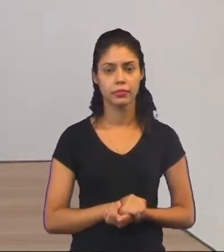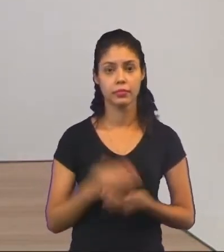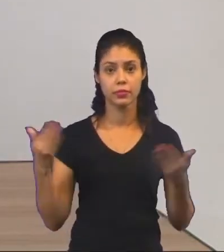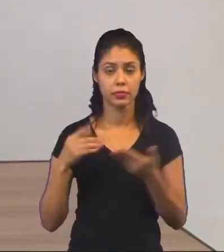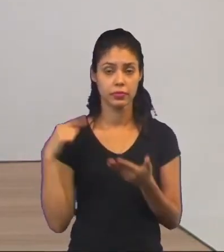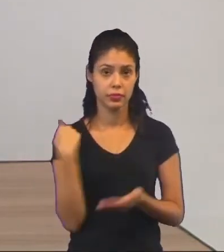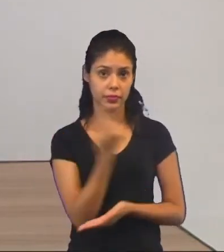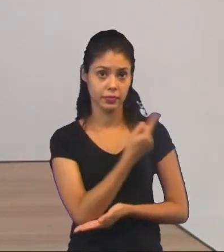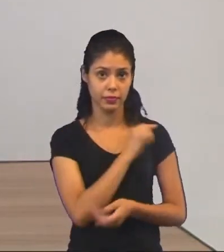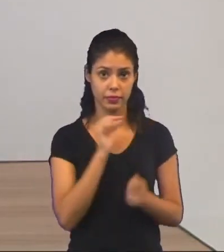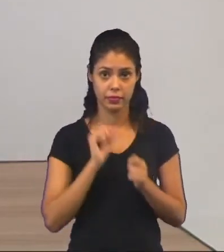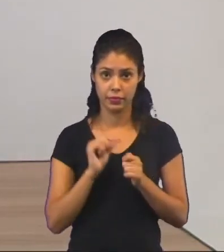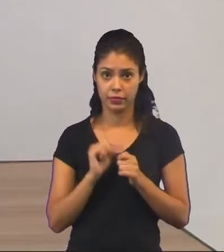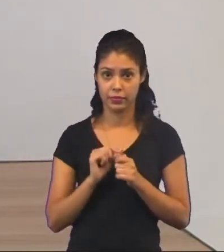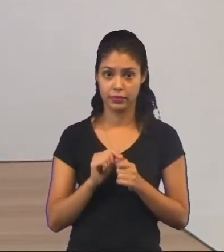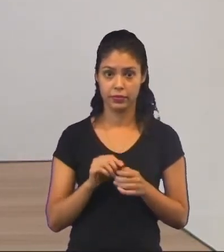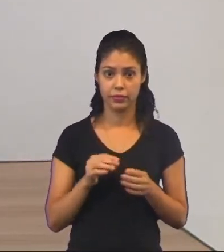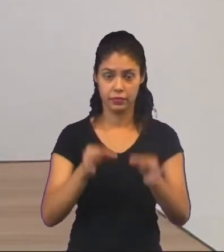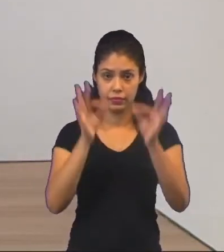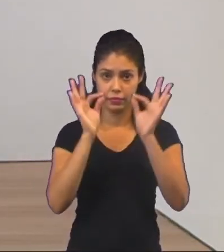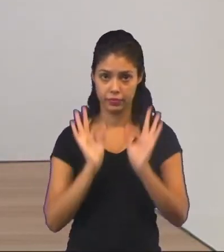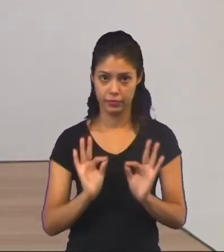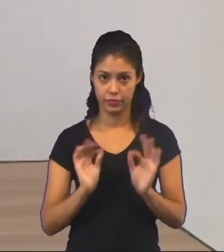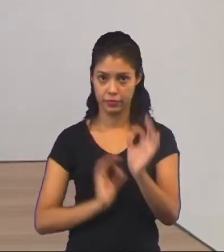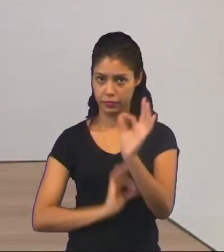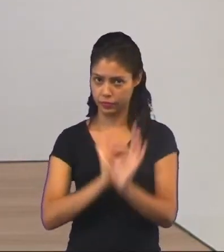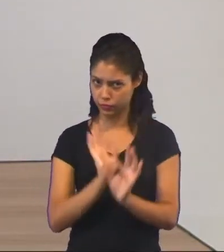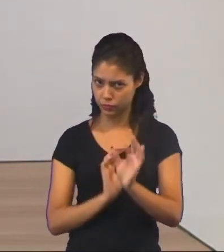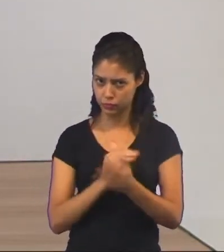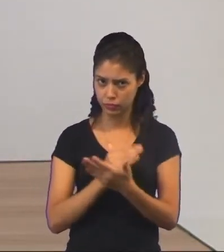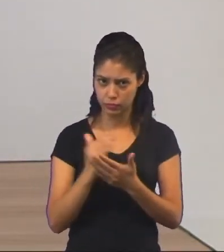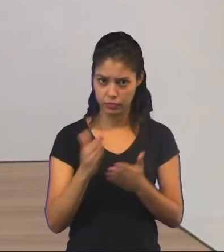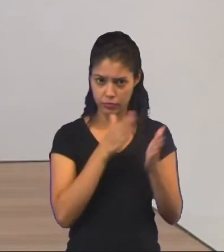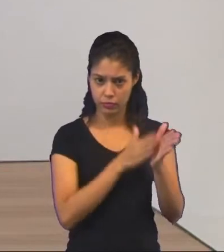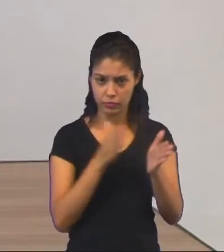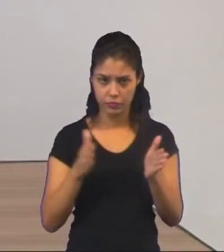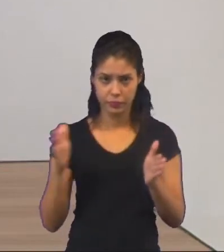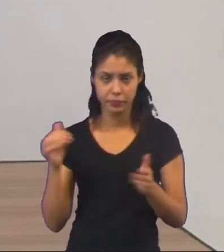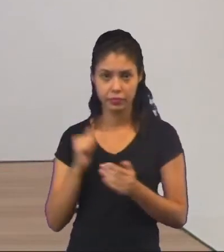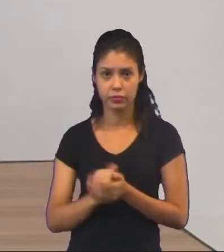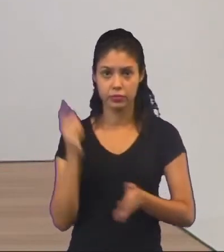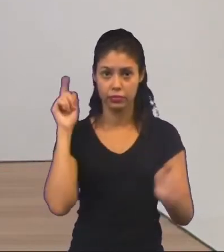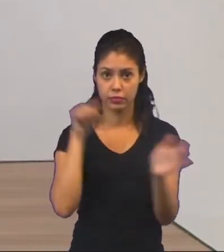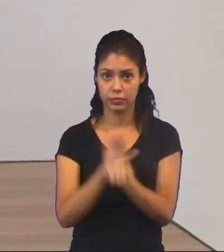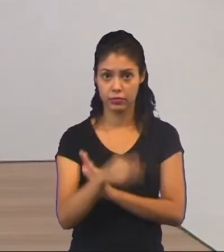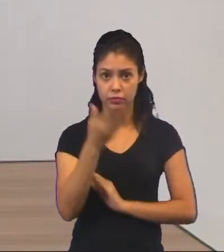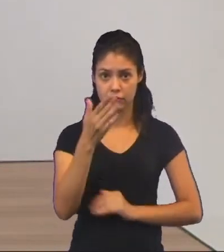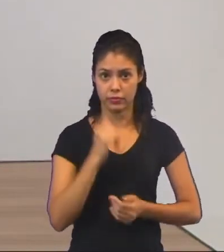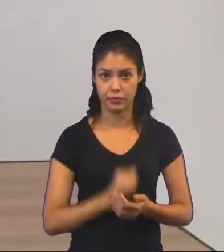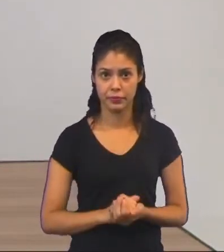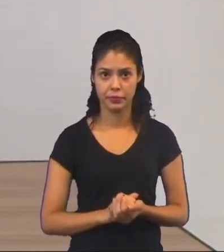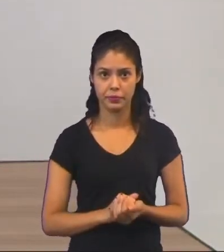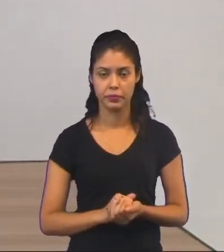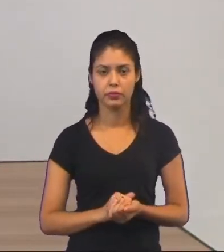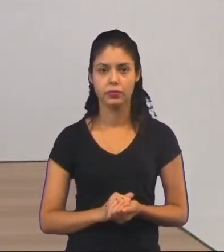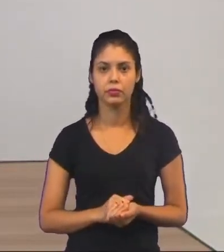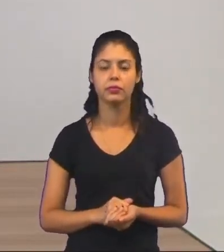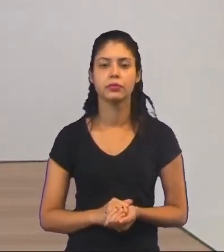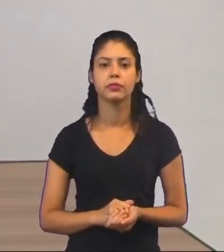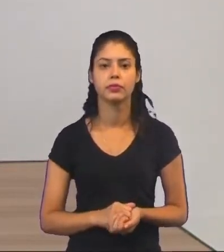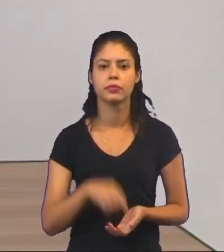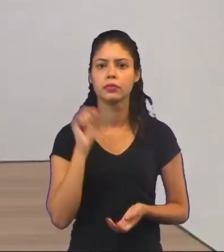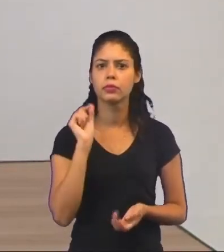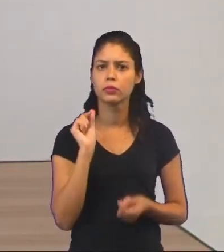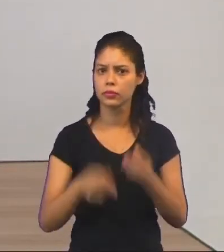vamos fazer o seguinte, eu vou descer aqui uma folha branca e nós vamos começar parte a parte. Eu quero perguntar para vocês logo inicialmente,